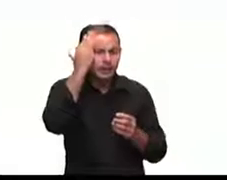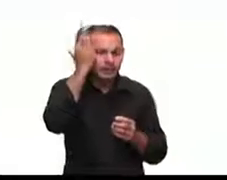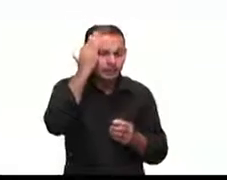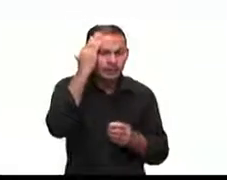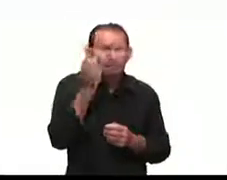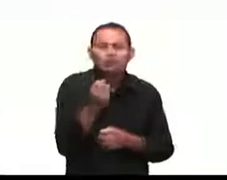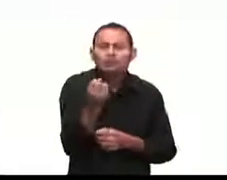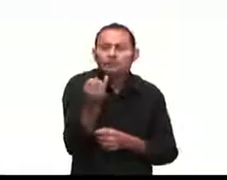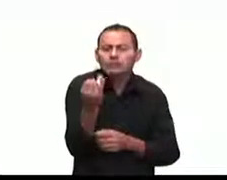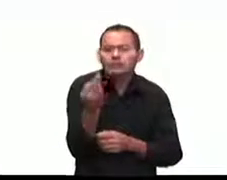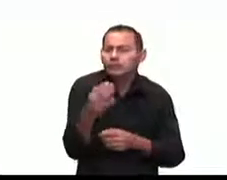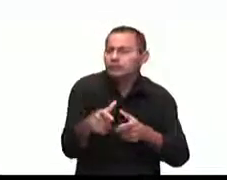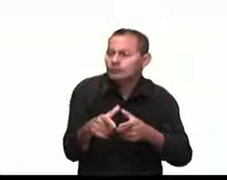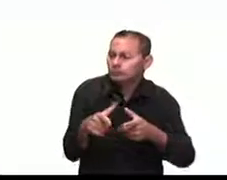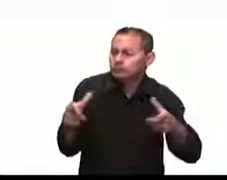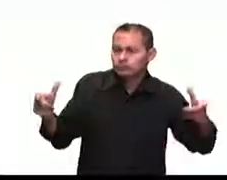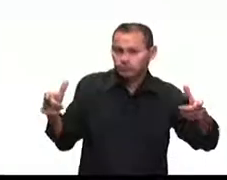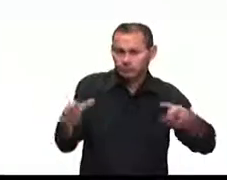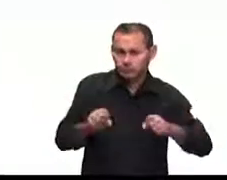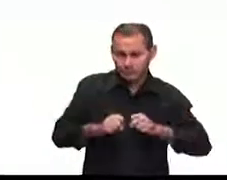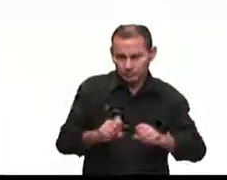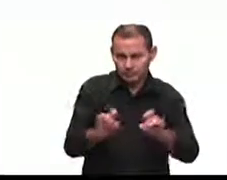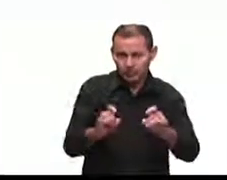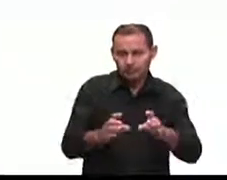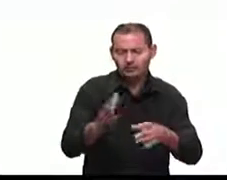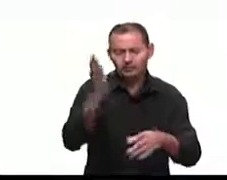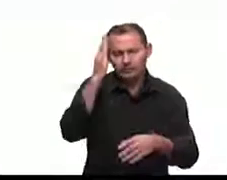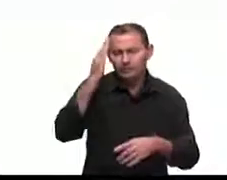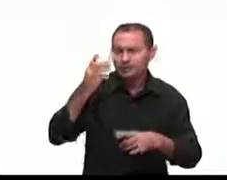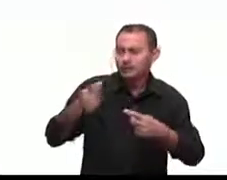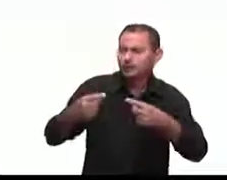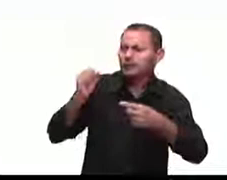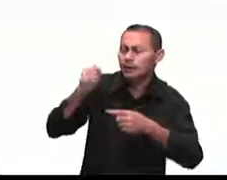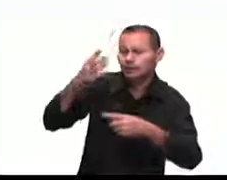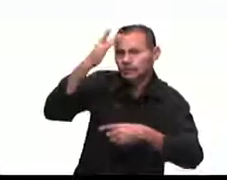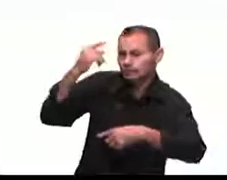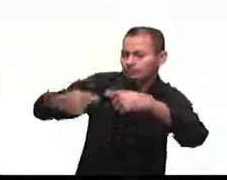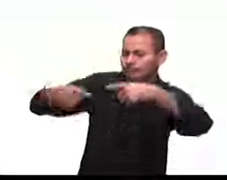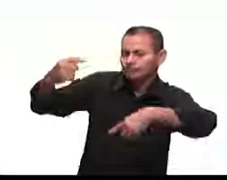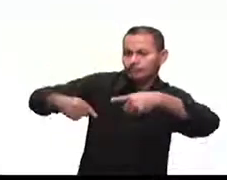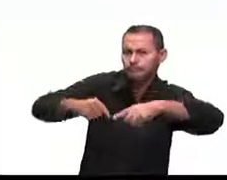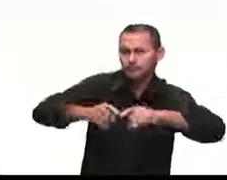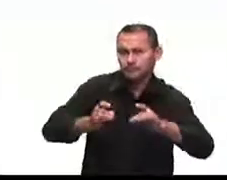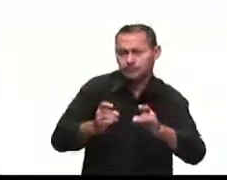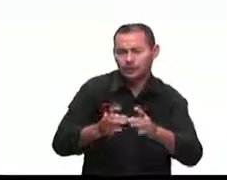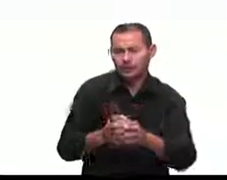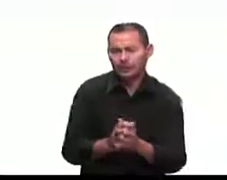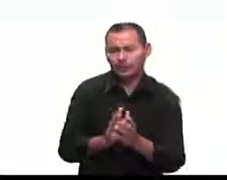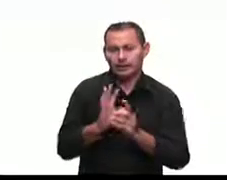prever o tamanho de um mercado, identificando a concorrência direta